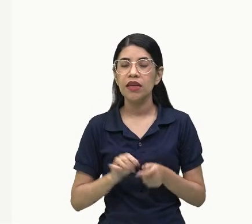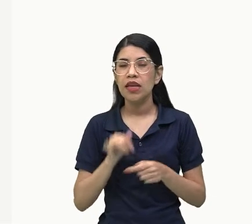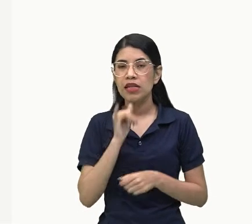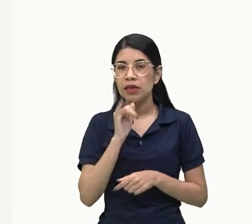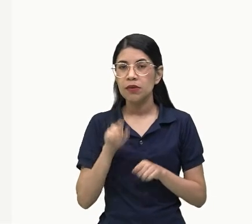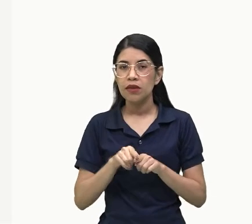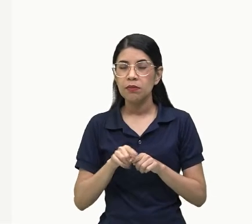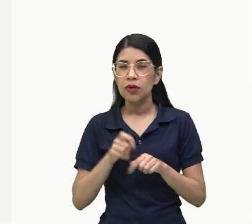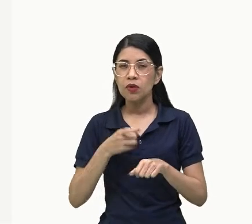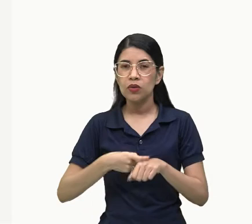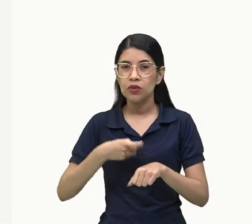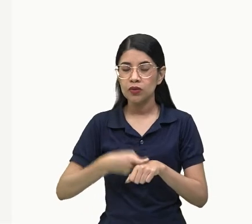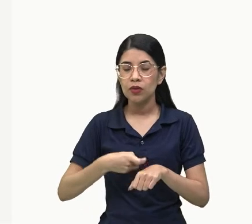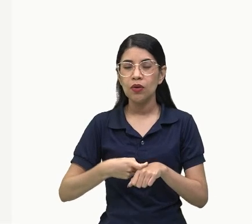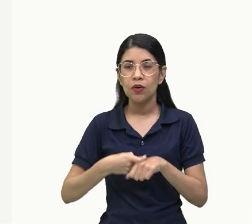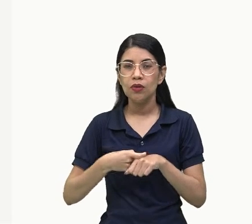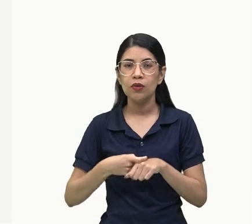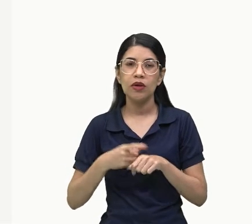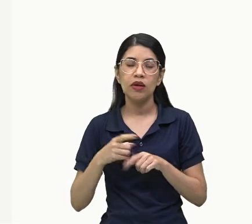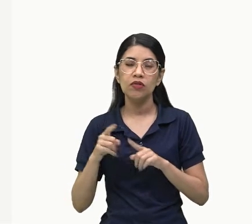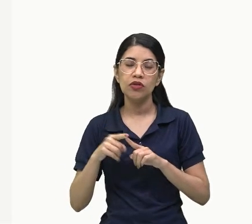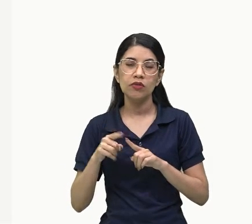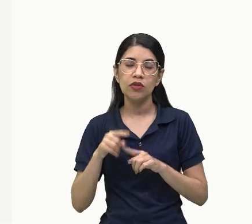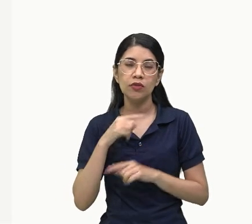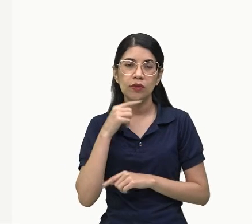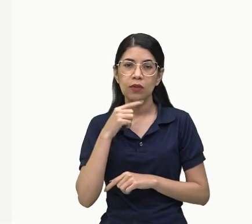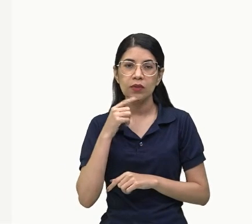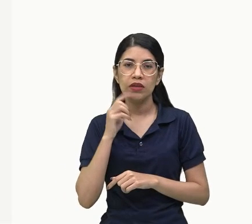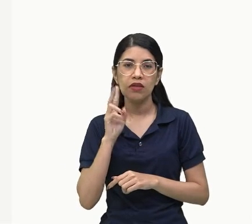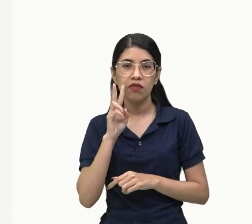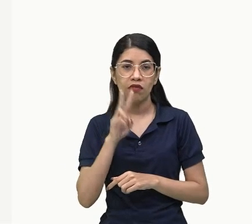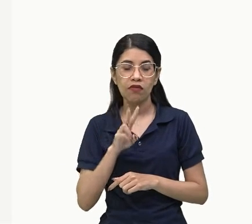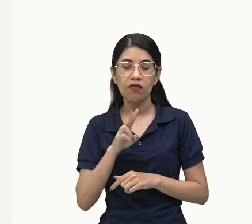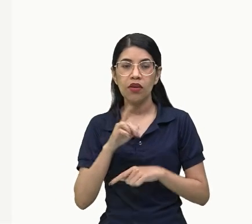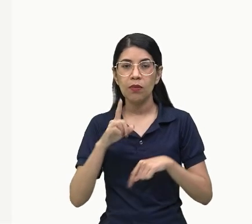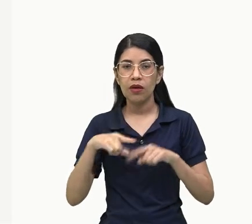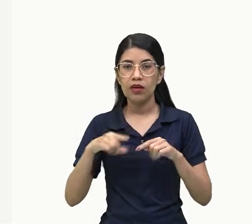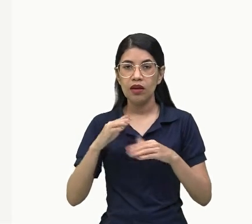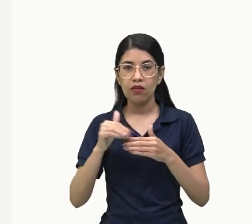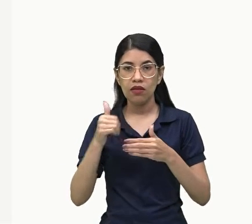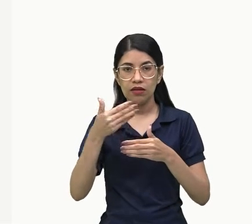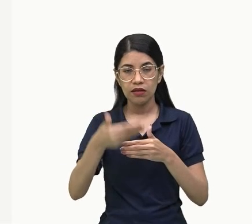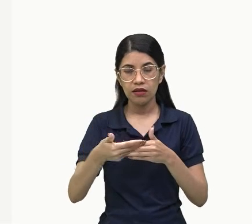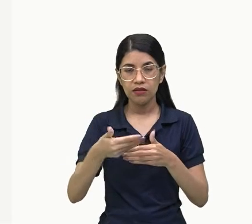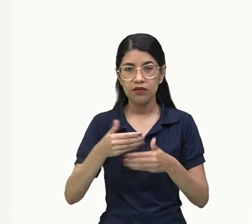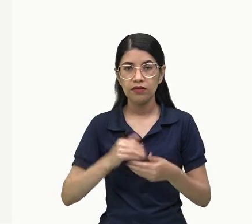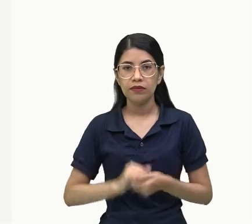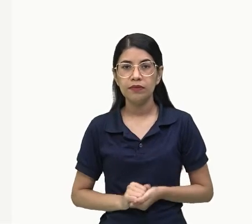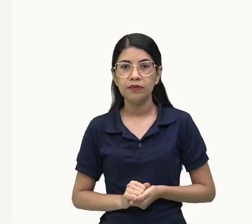são meios opacos. Você não consegue observar os objetos que estão